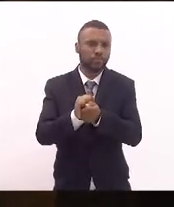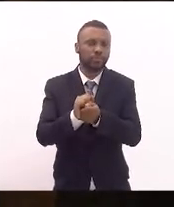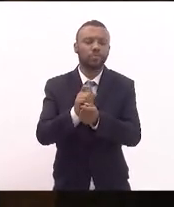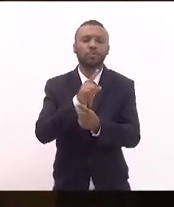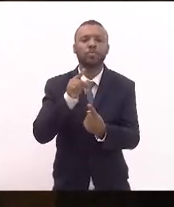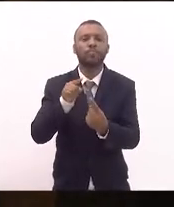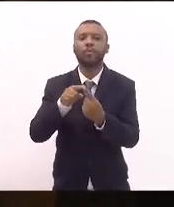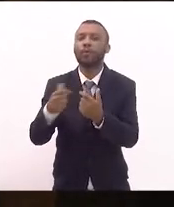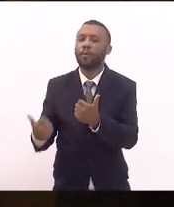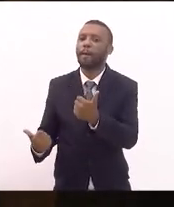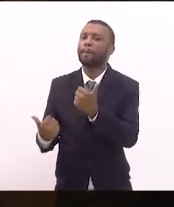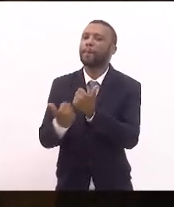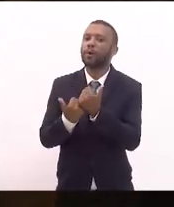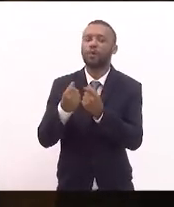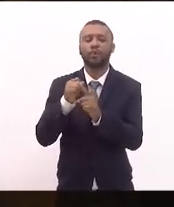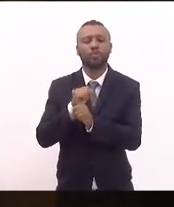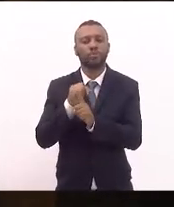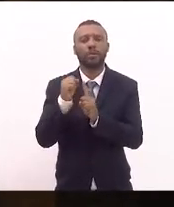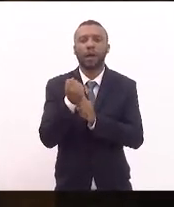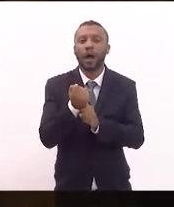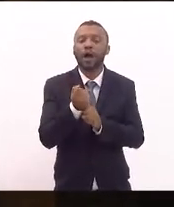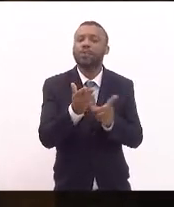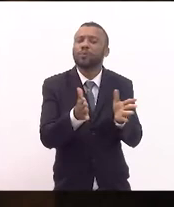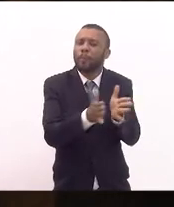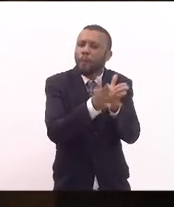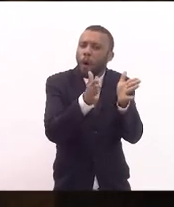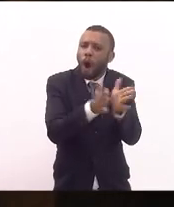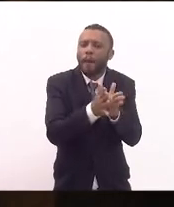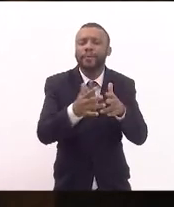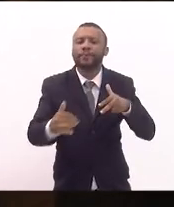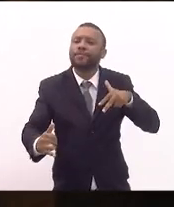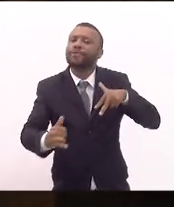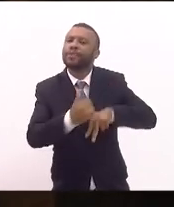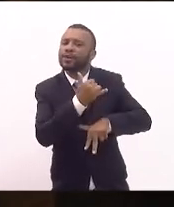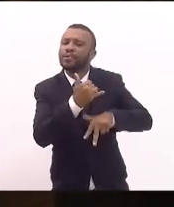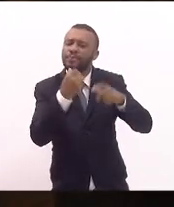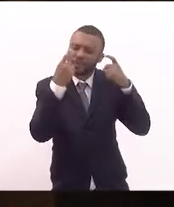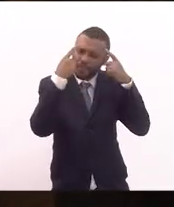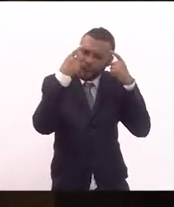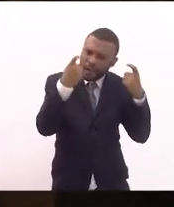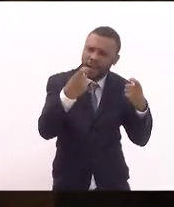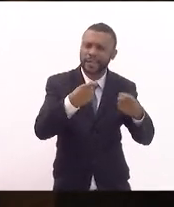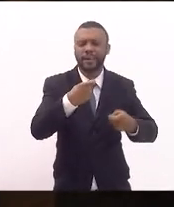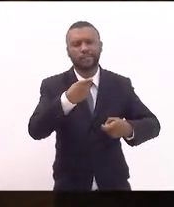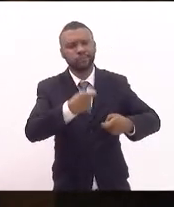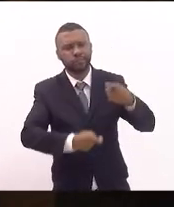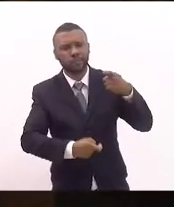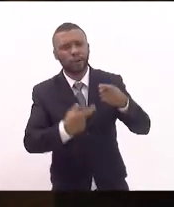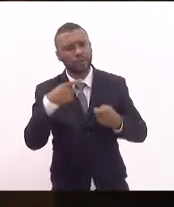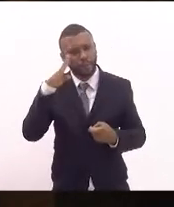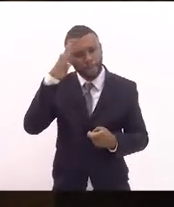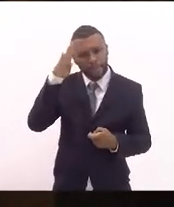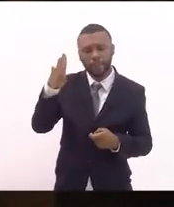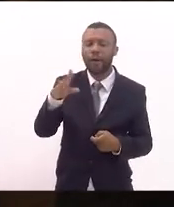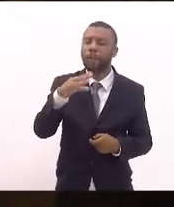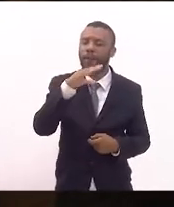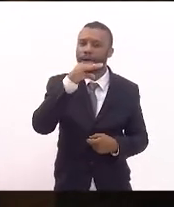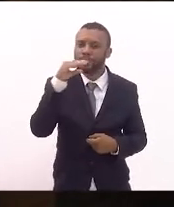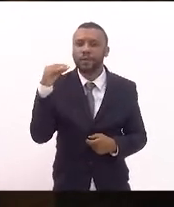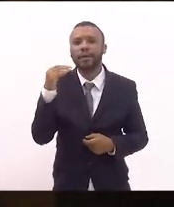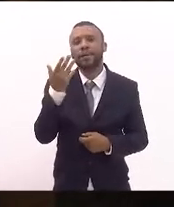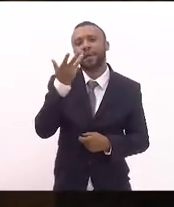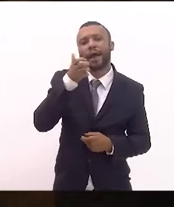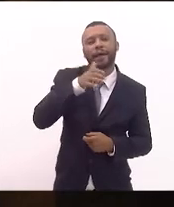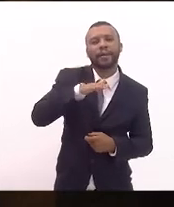apoio social daqueles que precisam, daqueles que são vítimas de violência, e, sobretudo, para crianças e adolescentes, como é